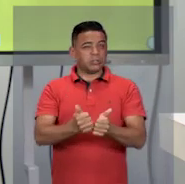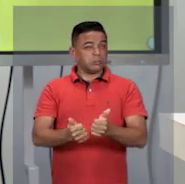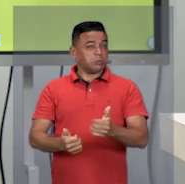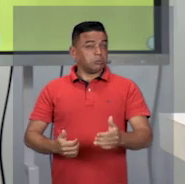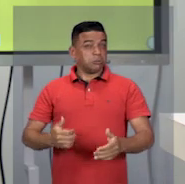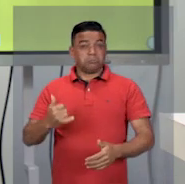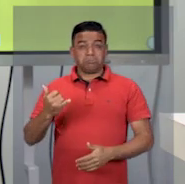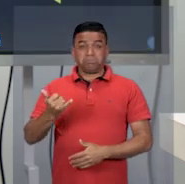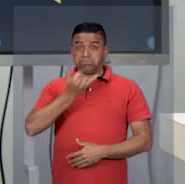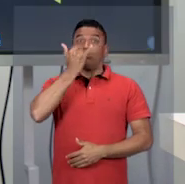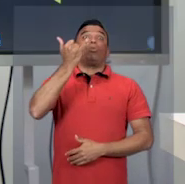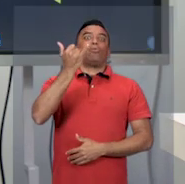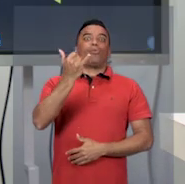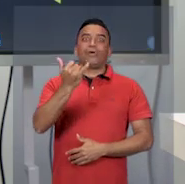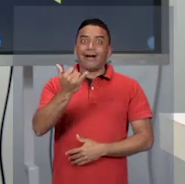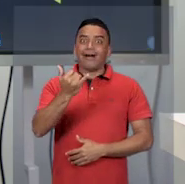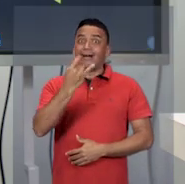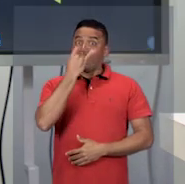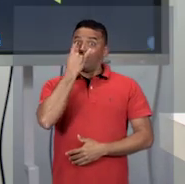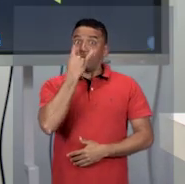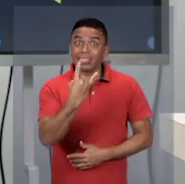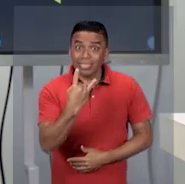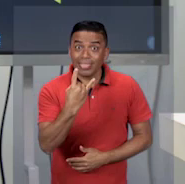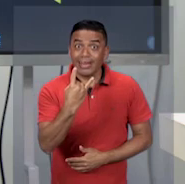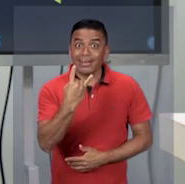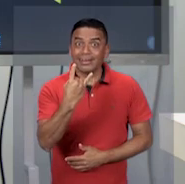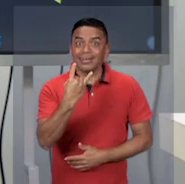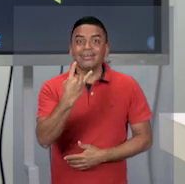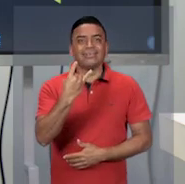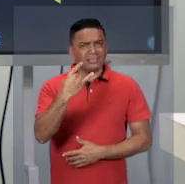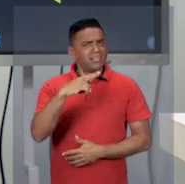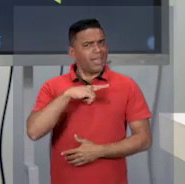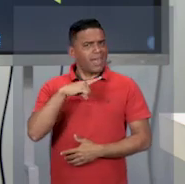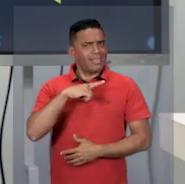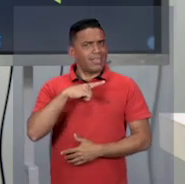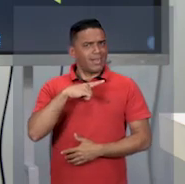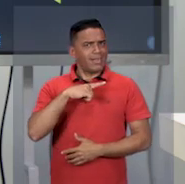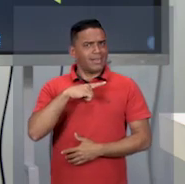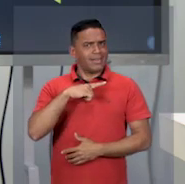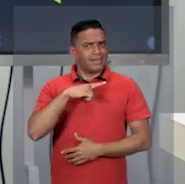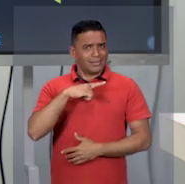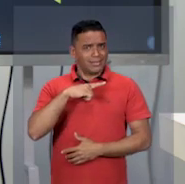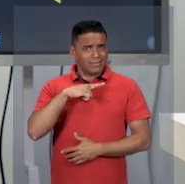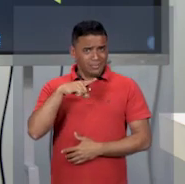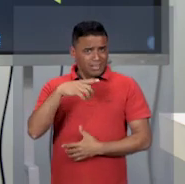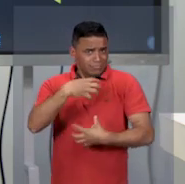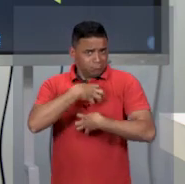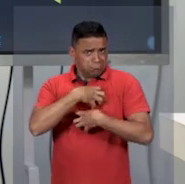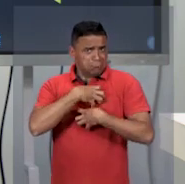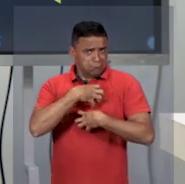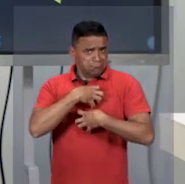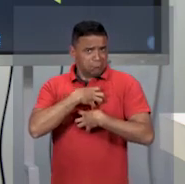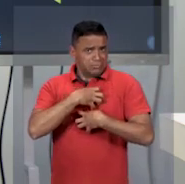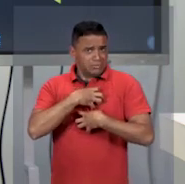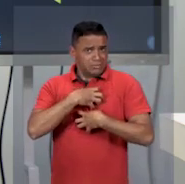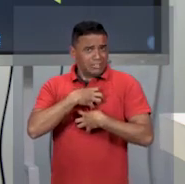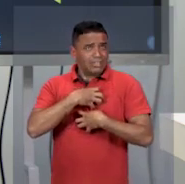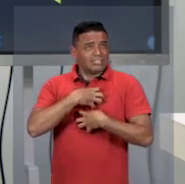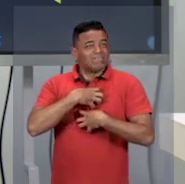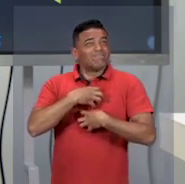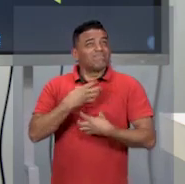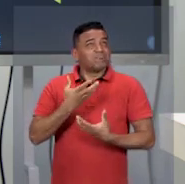mim, mas por vocês, algo ali impactou? Trouxe para você esse sentimento de